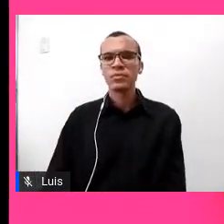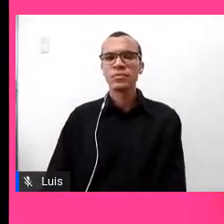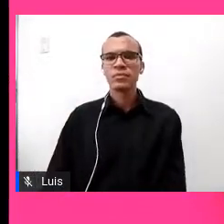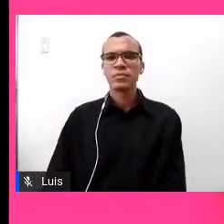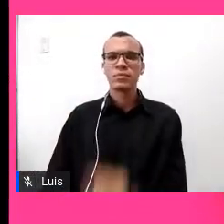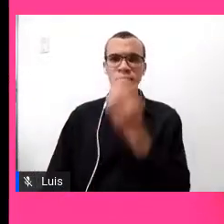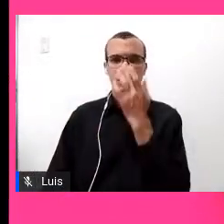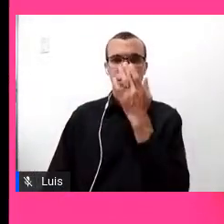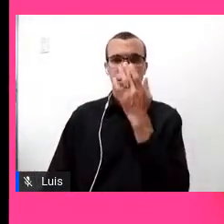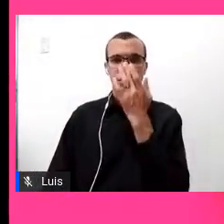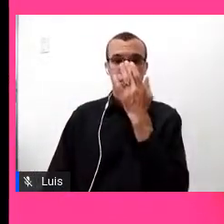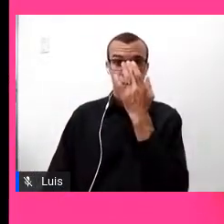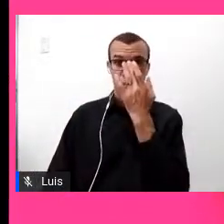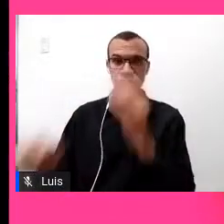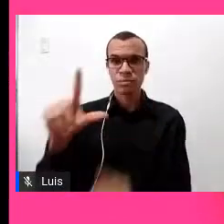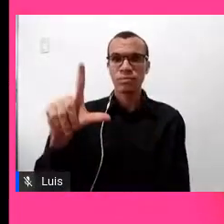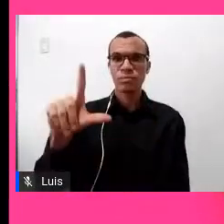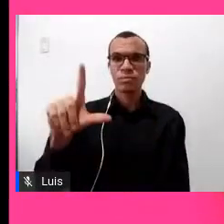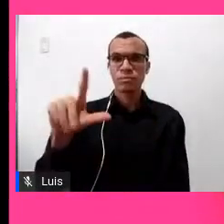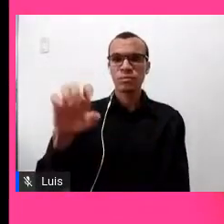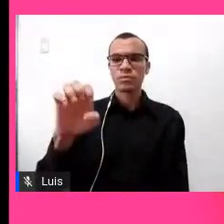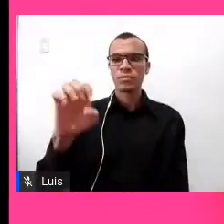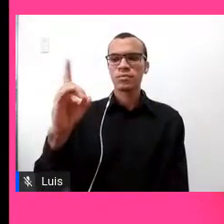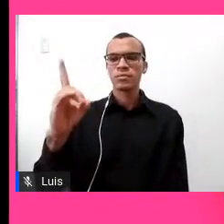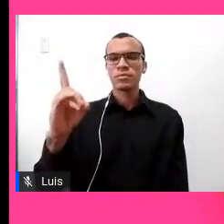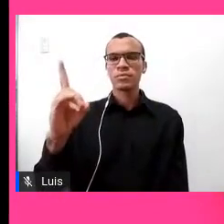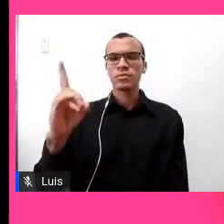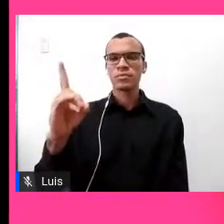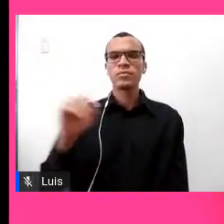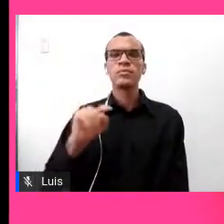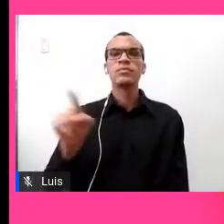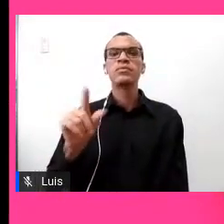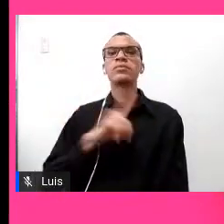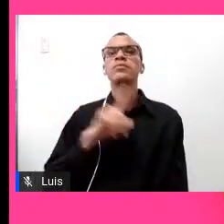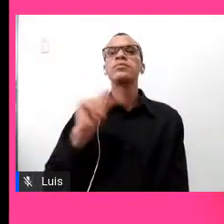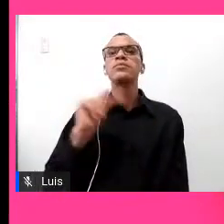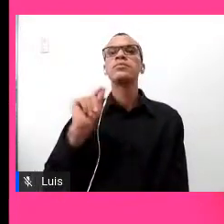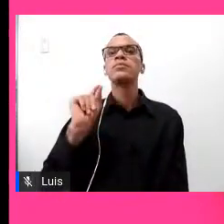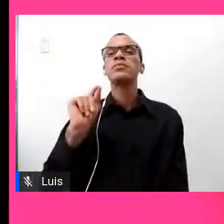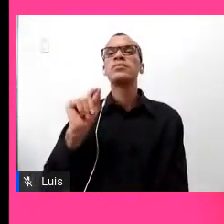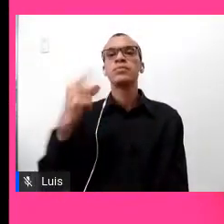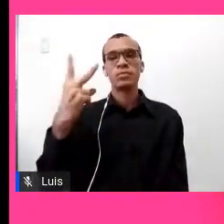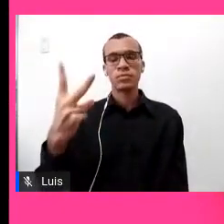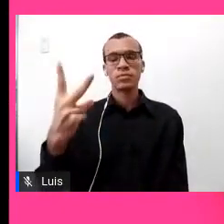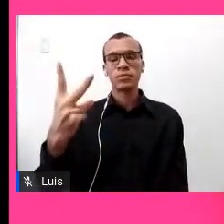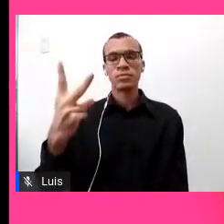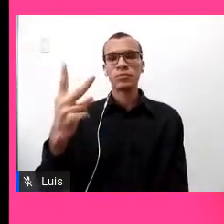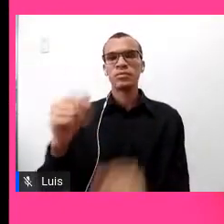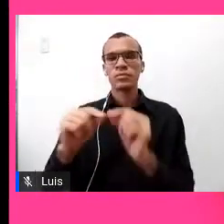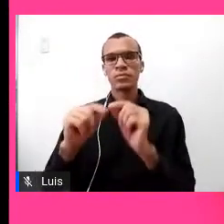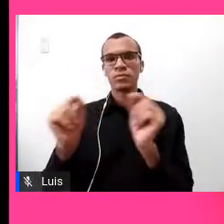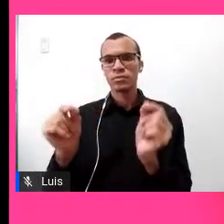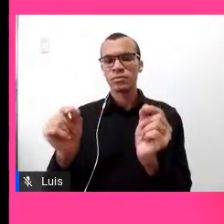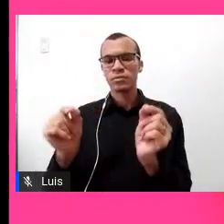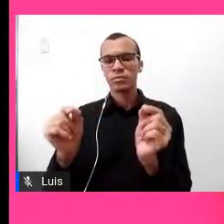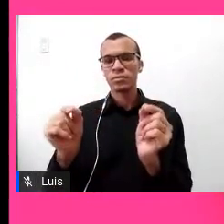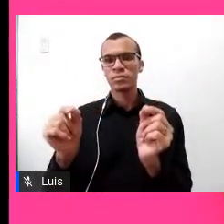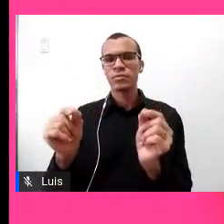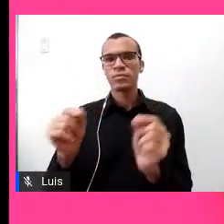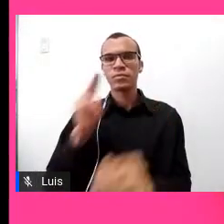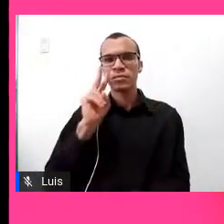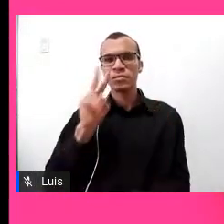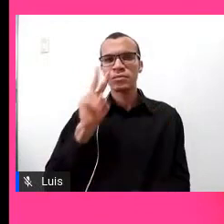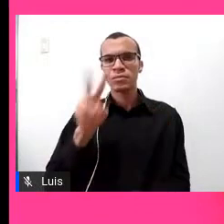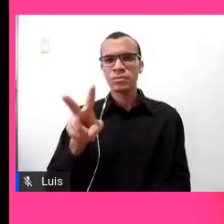E o LED tem uma característica. Ele tem dois terminais, né? Dá para ver aqui, ó, na frente da minha blusa. Ele